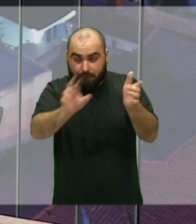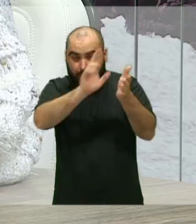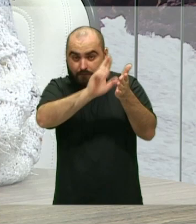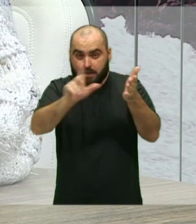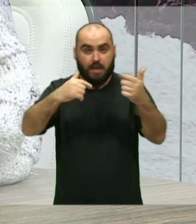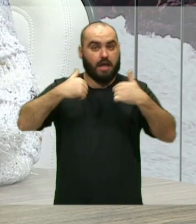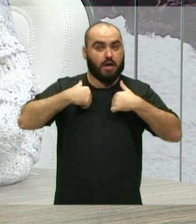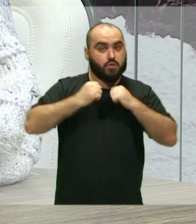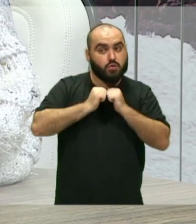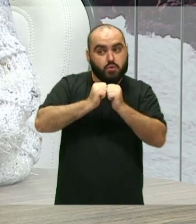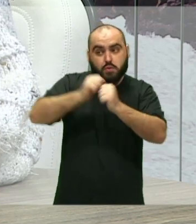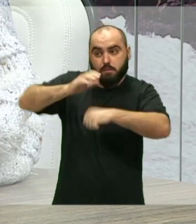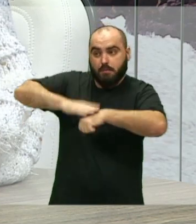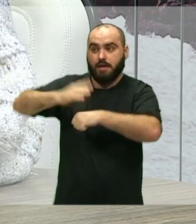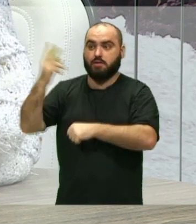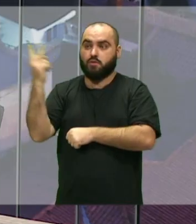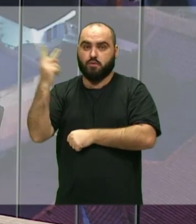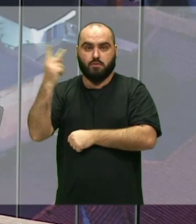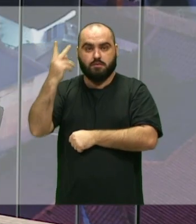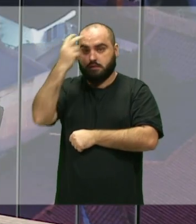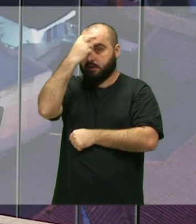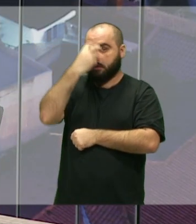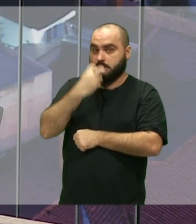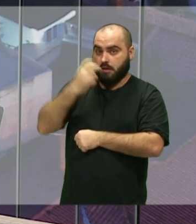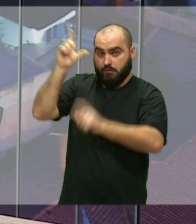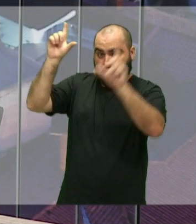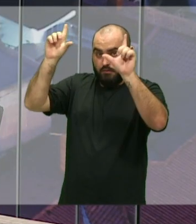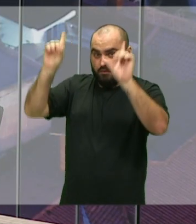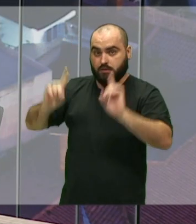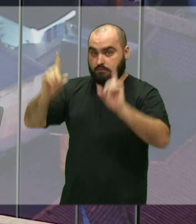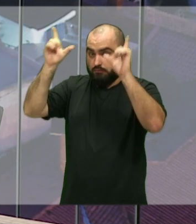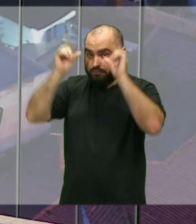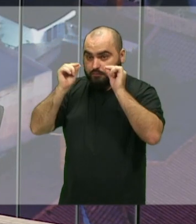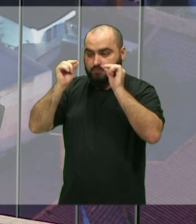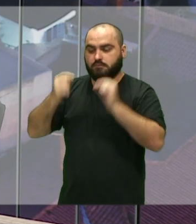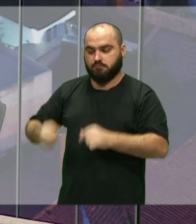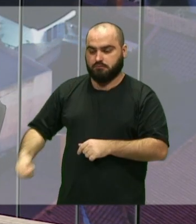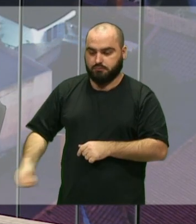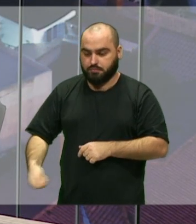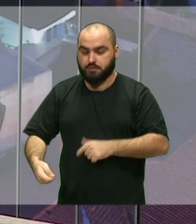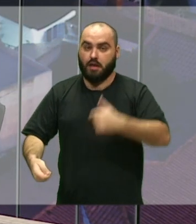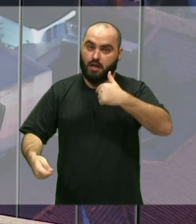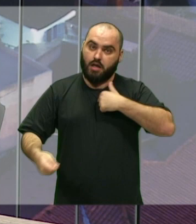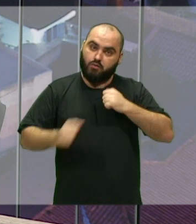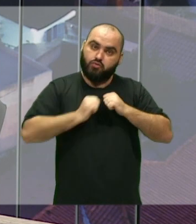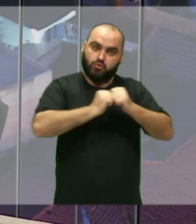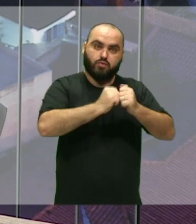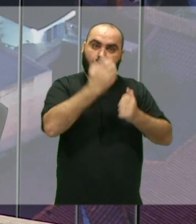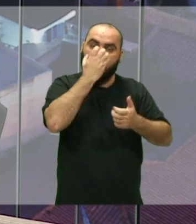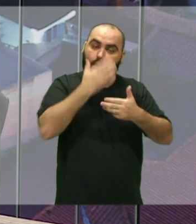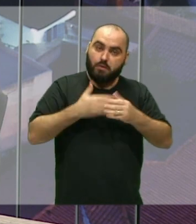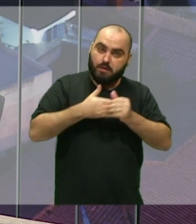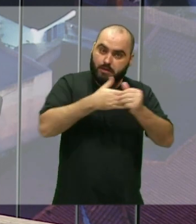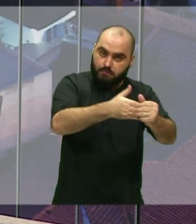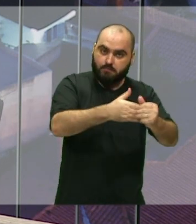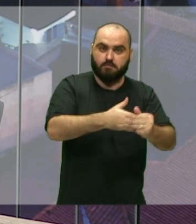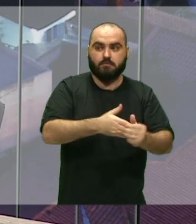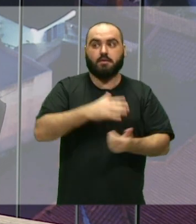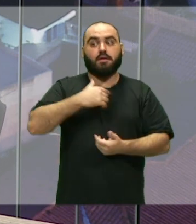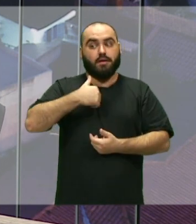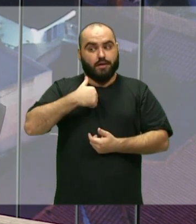deficientes visual. Ele estava de bengala, com a bengala aberta, e eu com cão-guia, né? Então, ou seja, para mim, que eu já estou